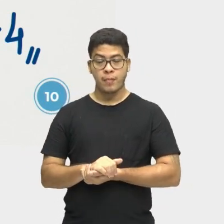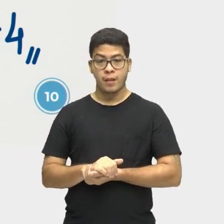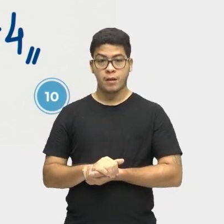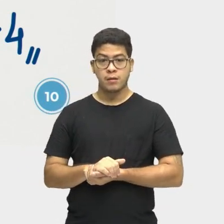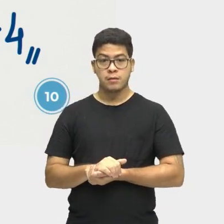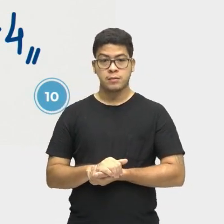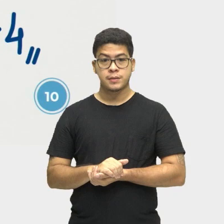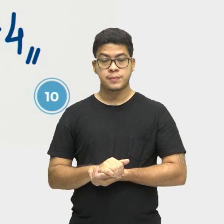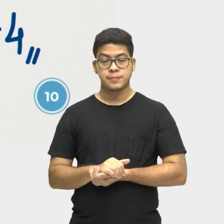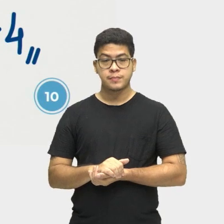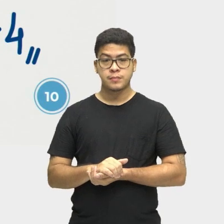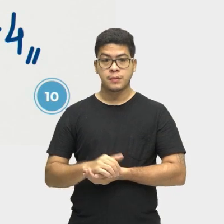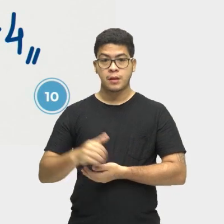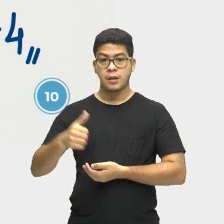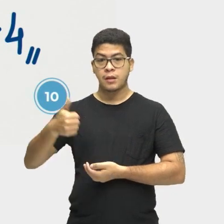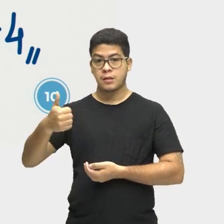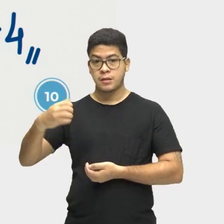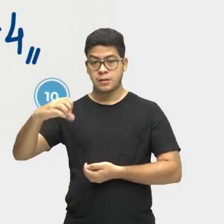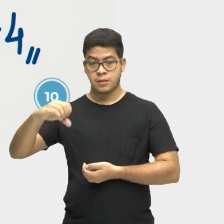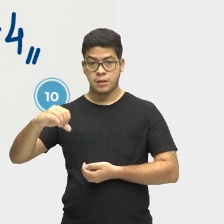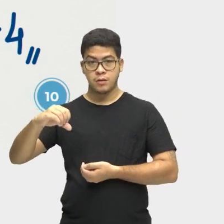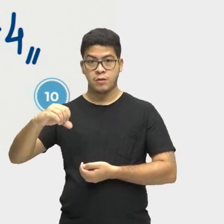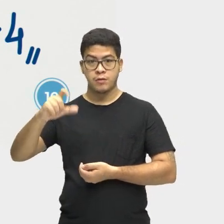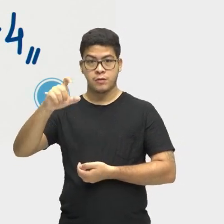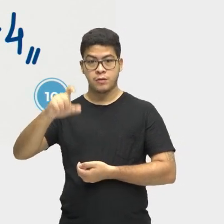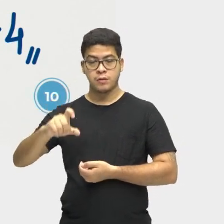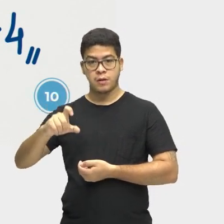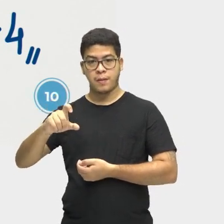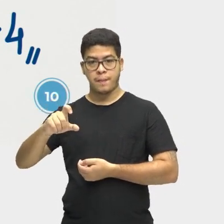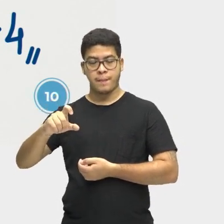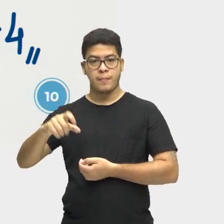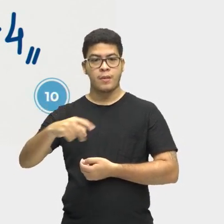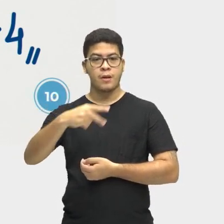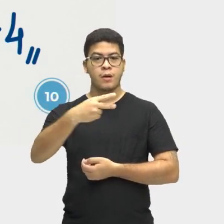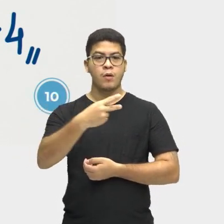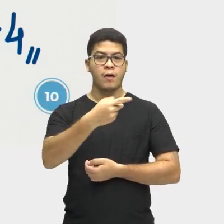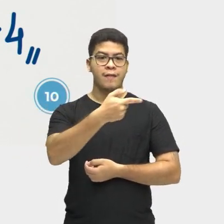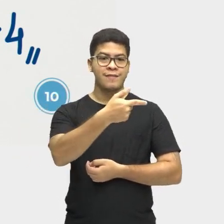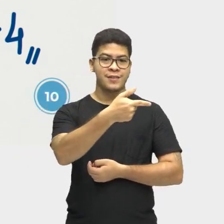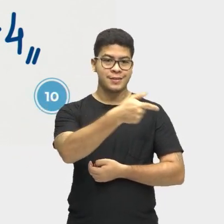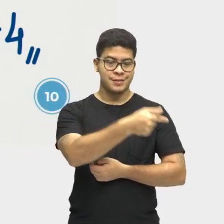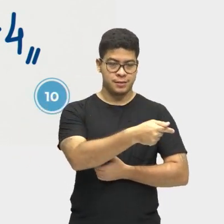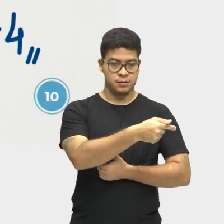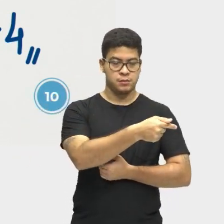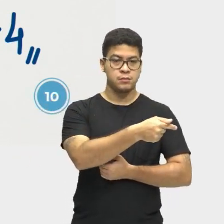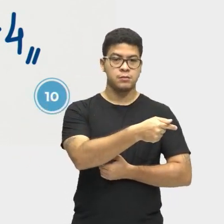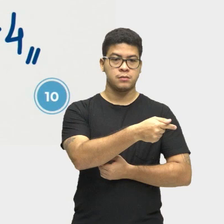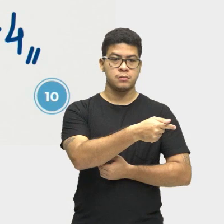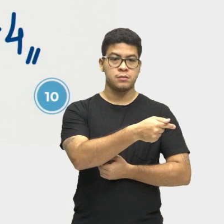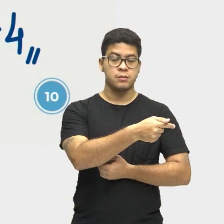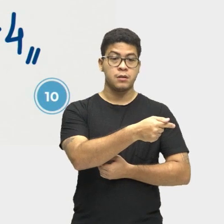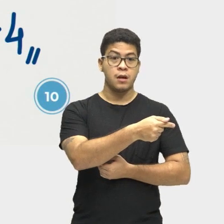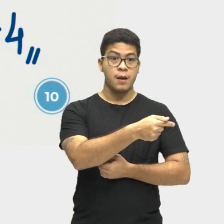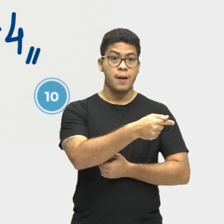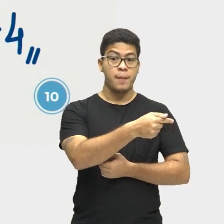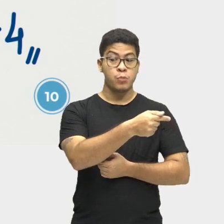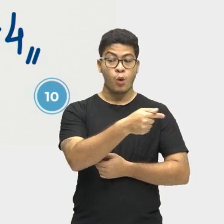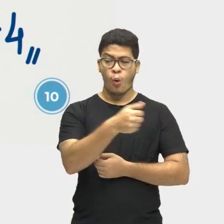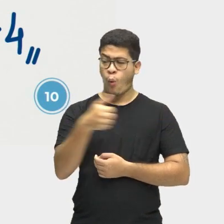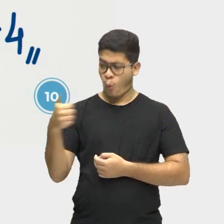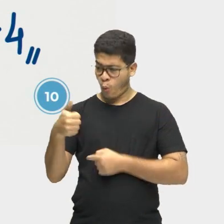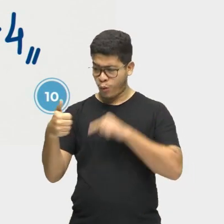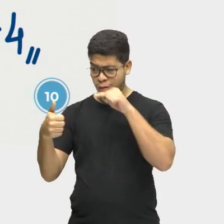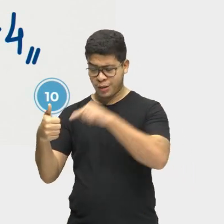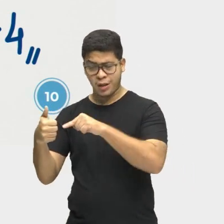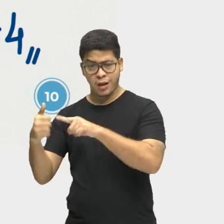aqui, igual, o 27 ele já está no segundo membro, então eu vou apenas repeti-lo. E aí o 11, que ele